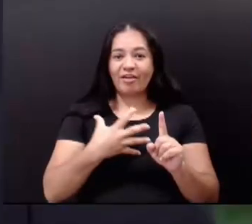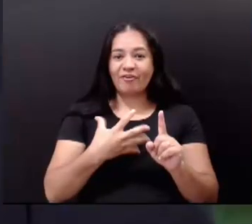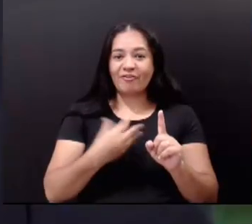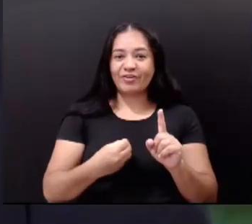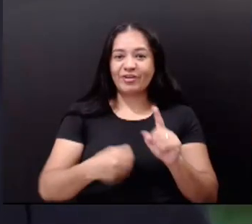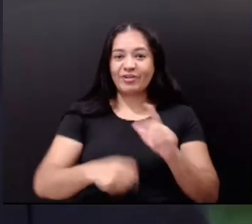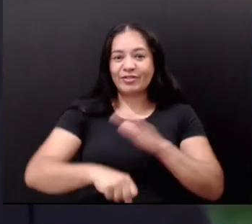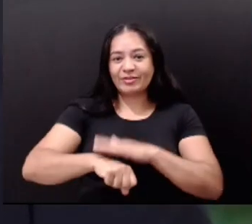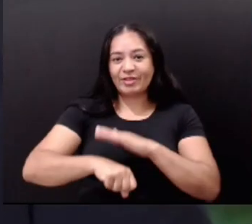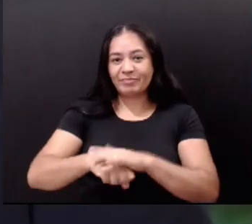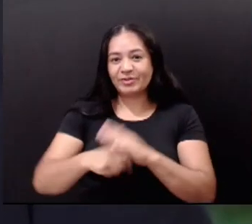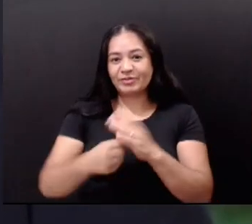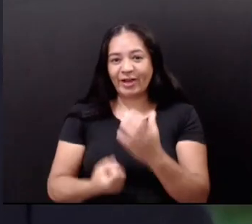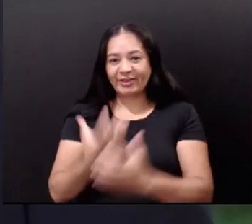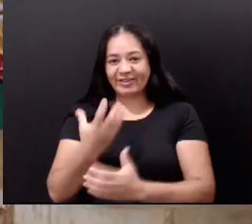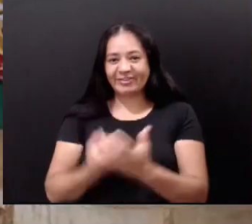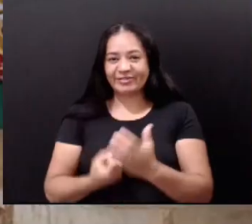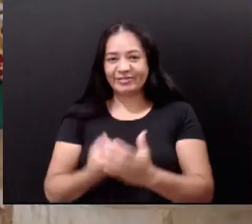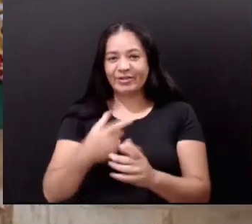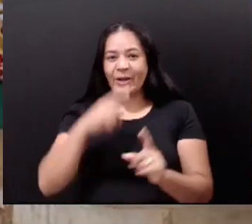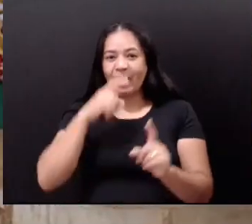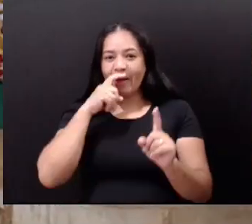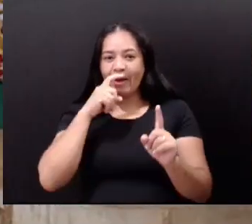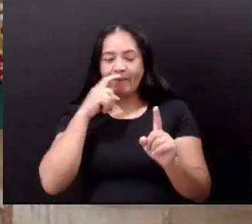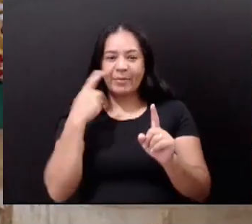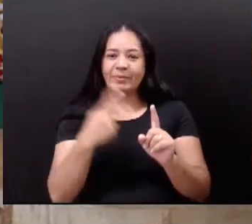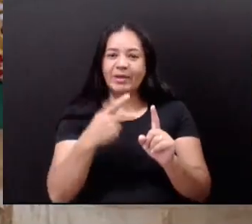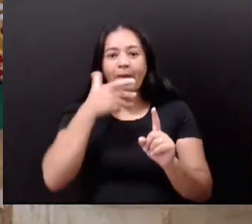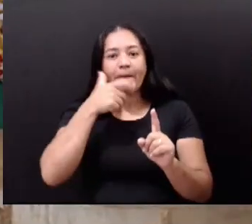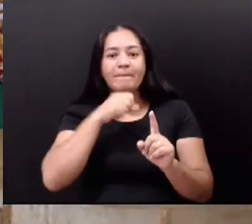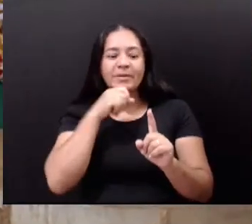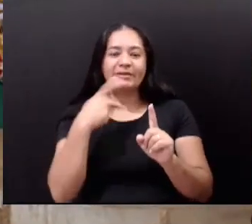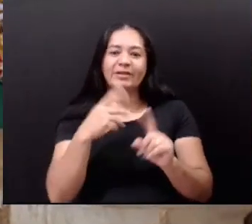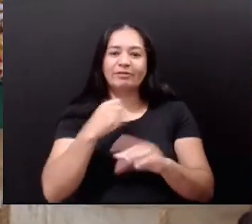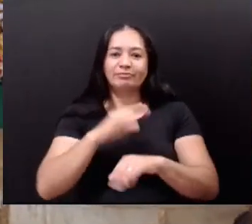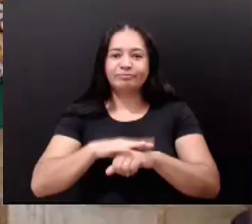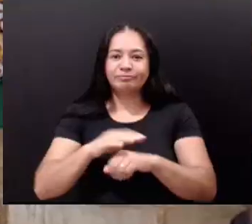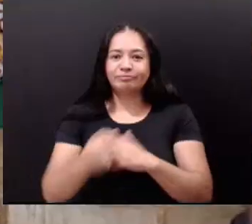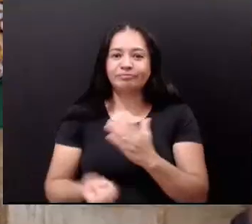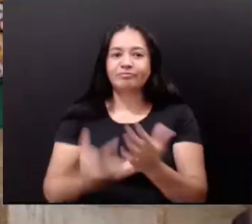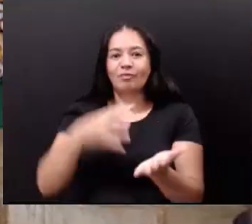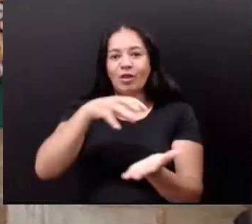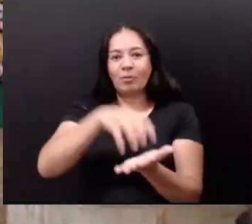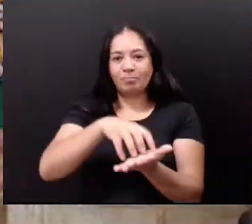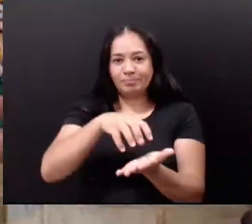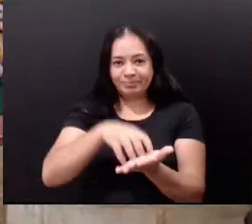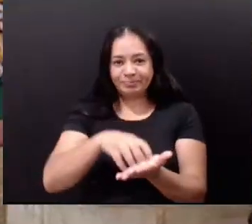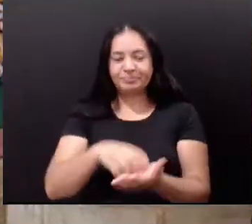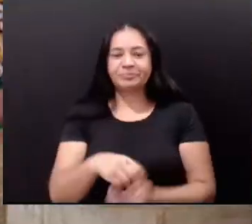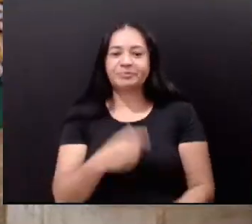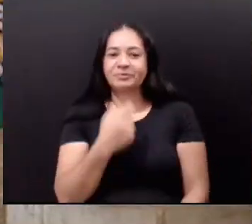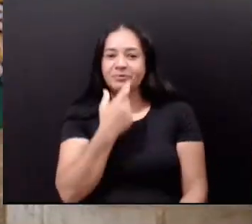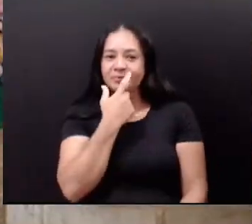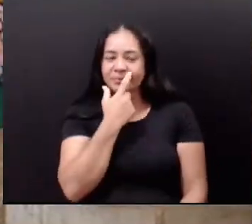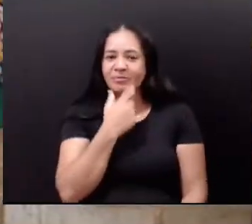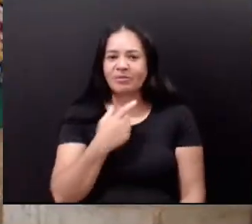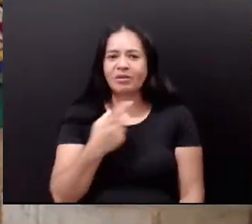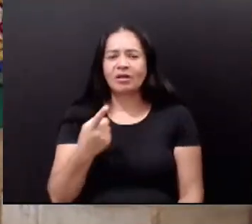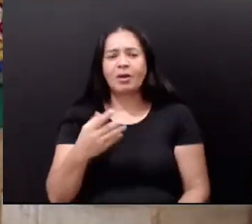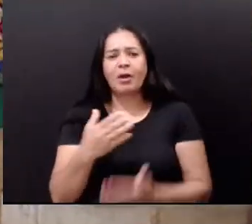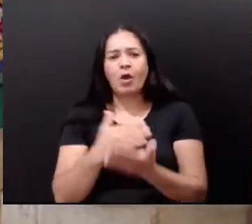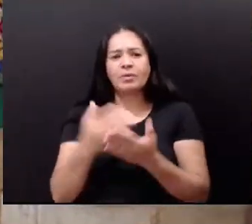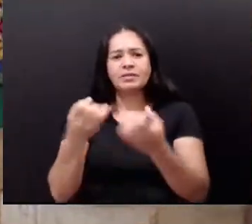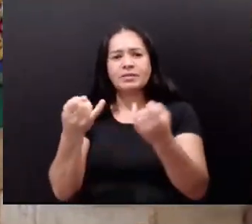Falco? Exatamente. Muito obrigada por receber a gente aqui na sede, em uma das sedes, né? Sim. Queria que você começasse explicando o porquê